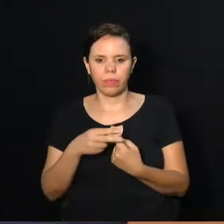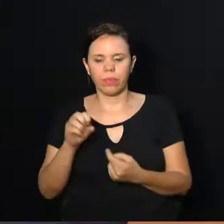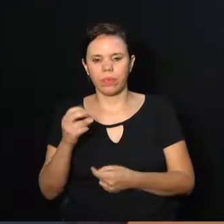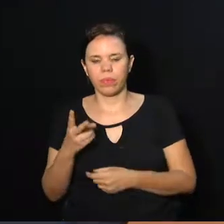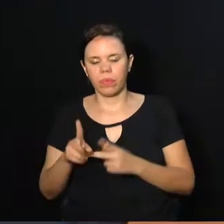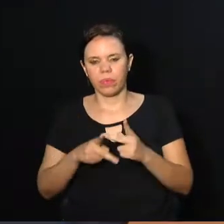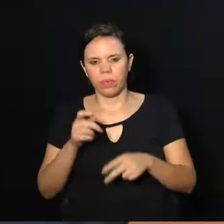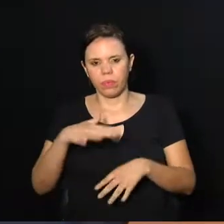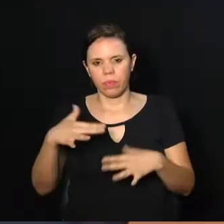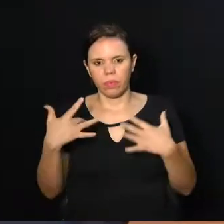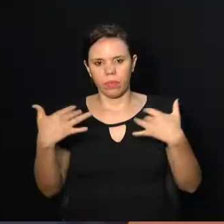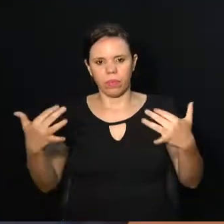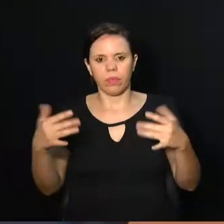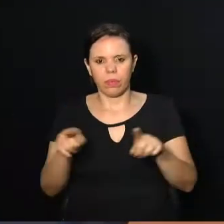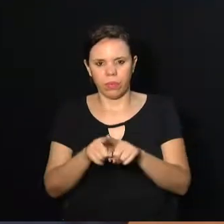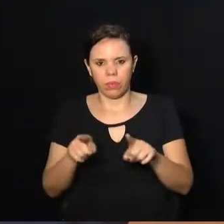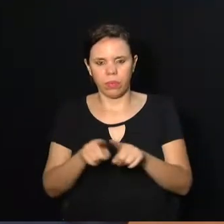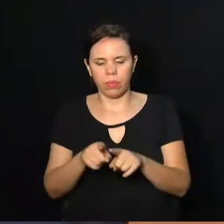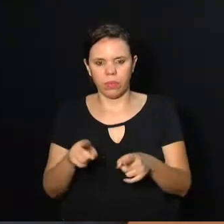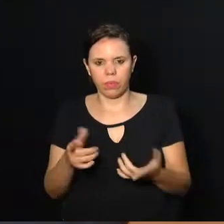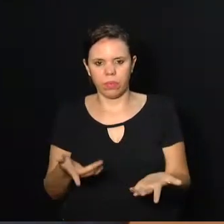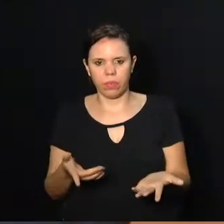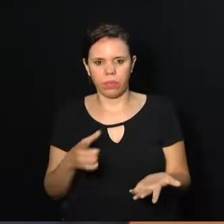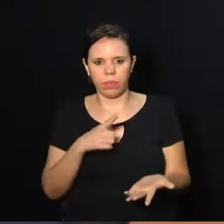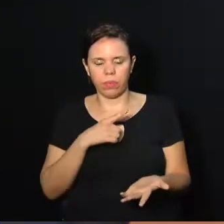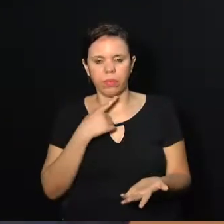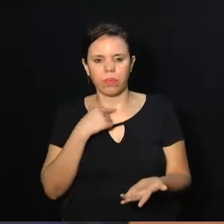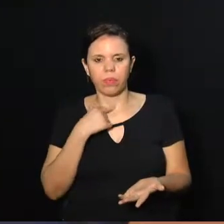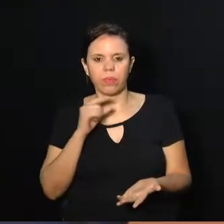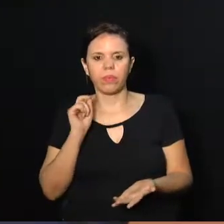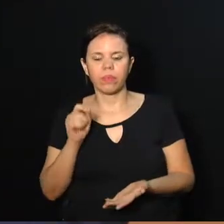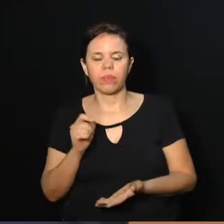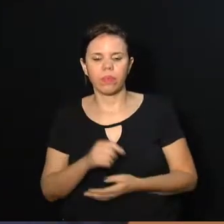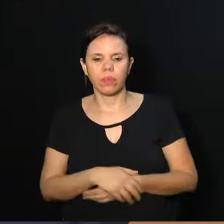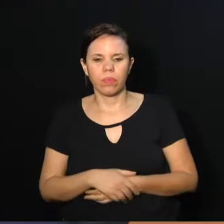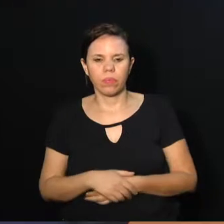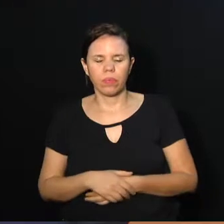público, ele precisa ter cara de particular. Eu acho que é a única forma da gente